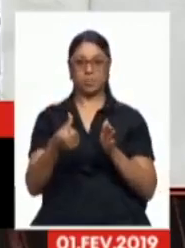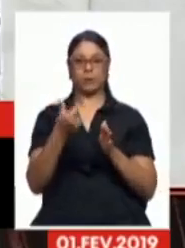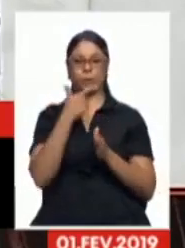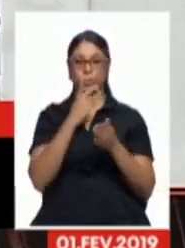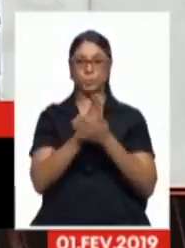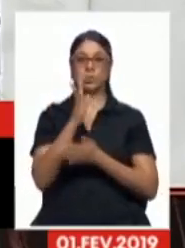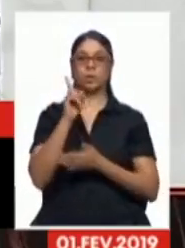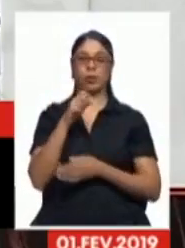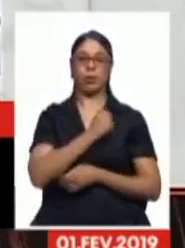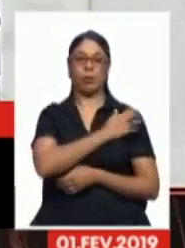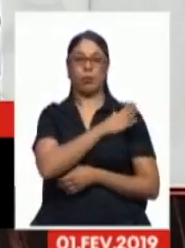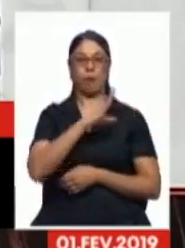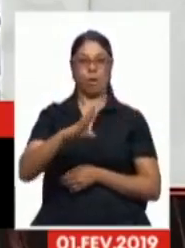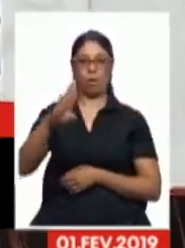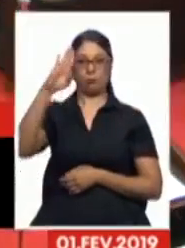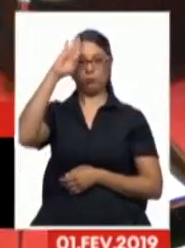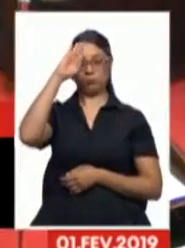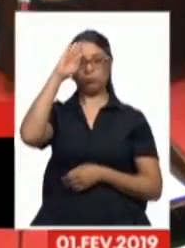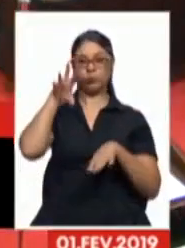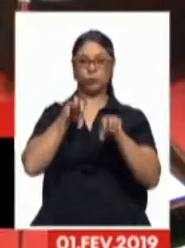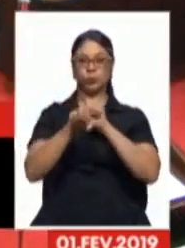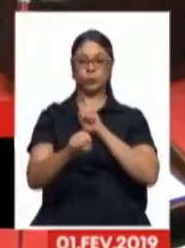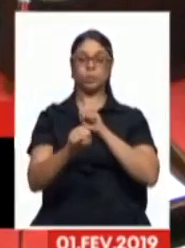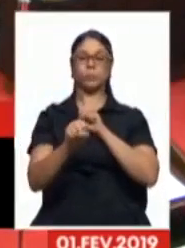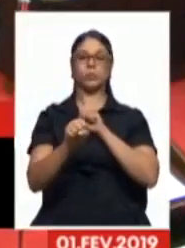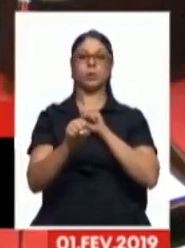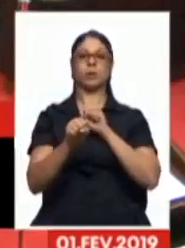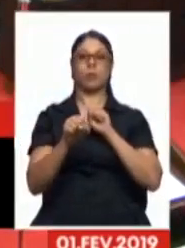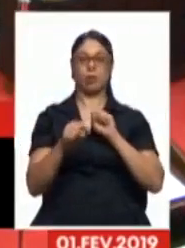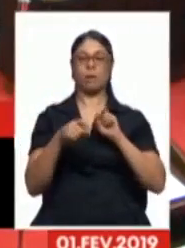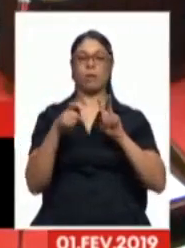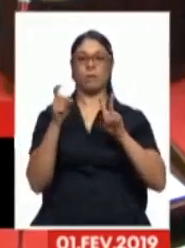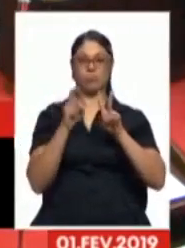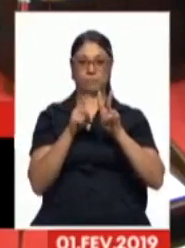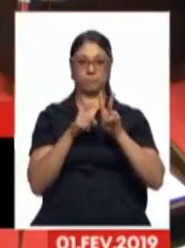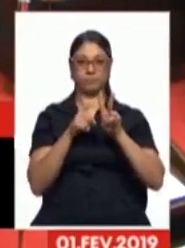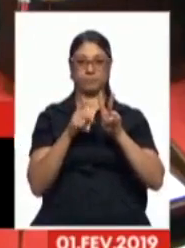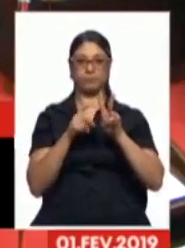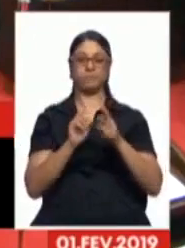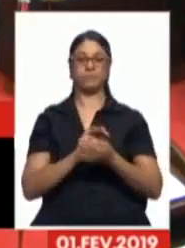do Exército, Carlos formado Deus em Medicina Veterinária.